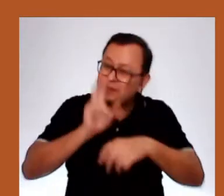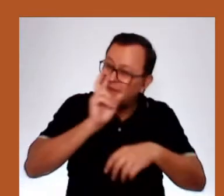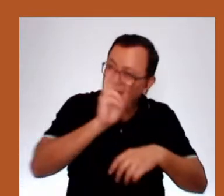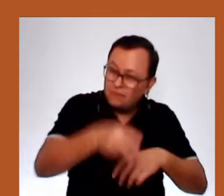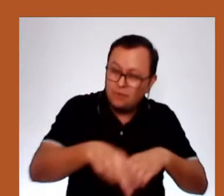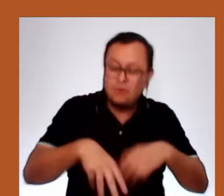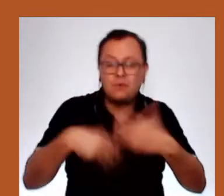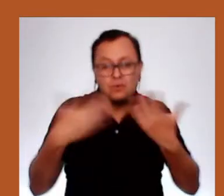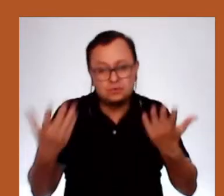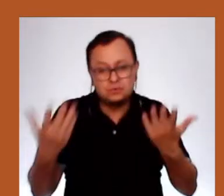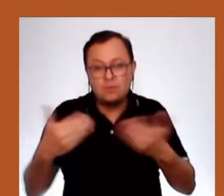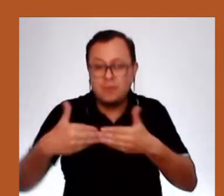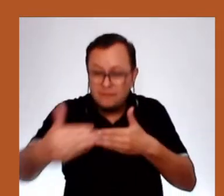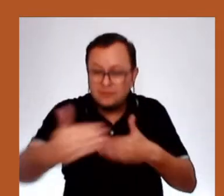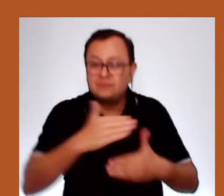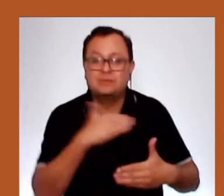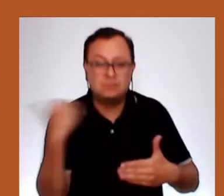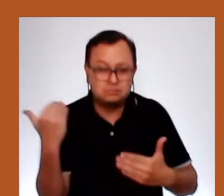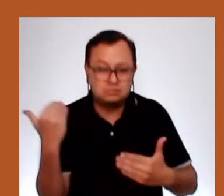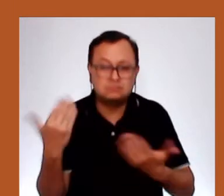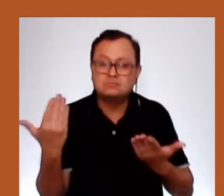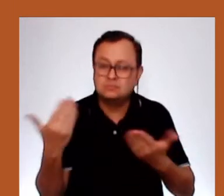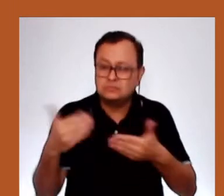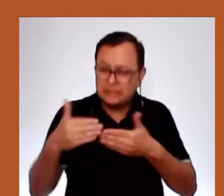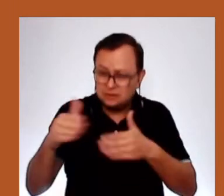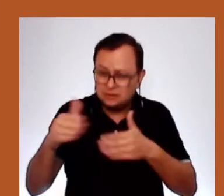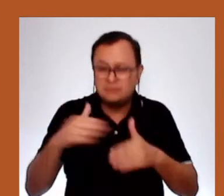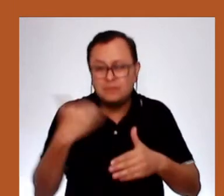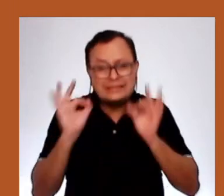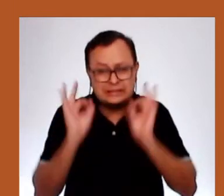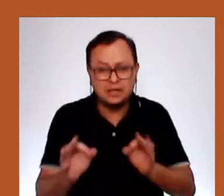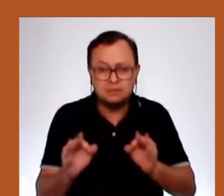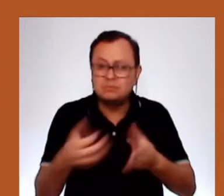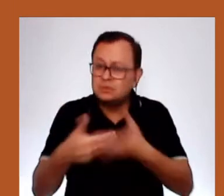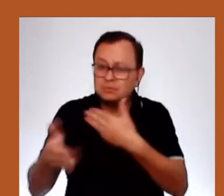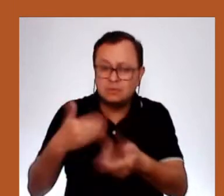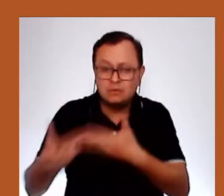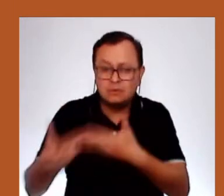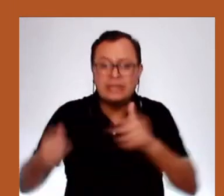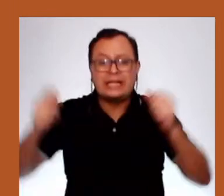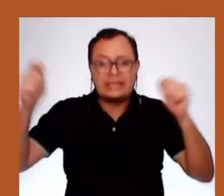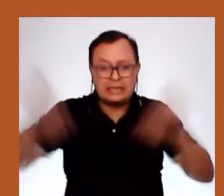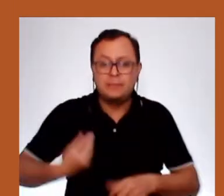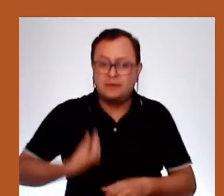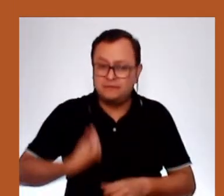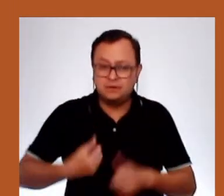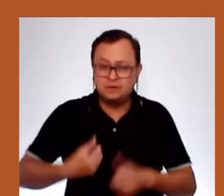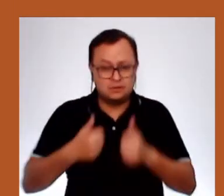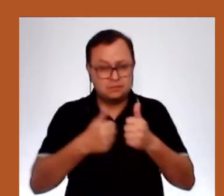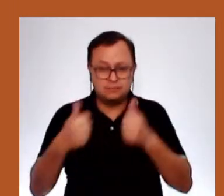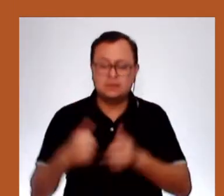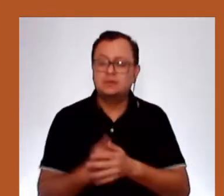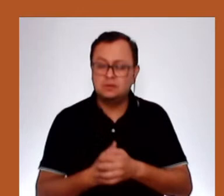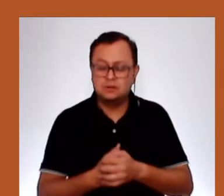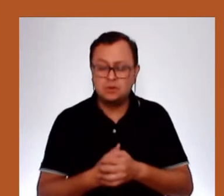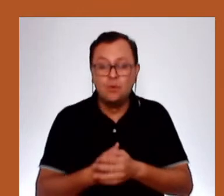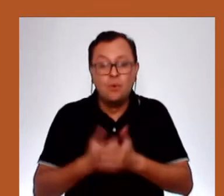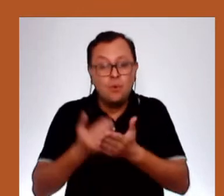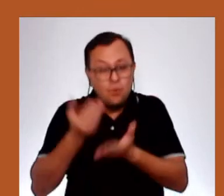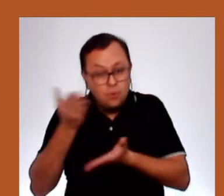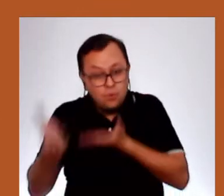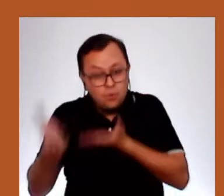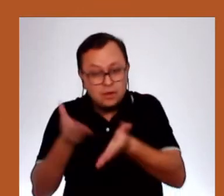ativa, progressiva, que vai levar a óbito. Aquilo que o João falou, cuidado paliativo cuida